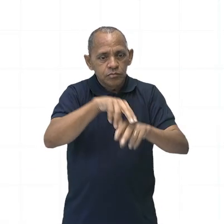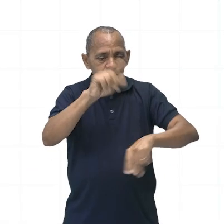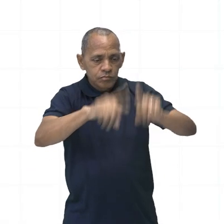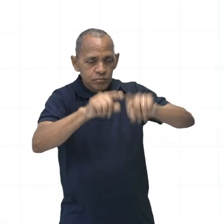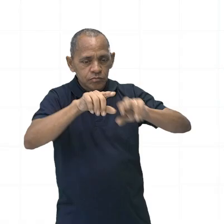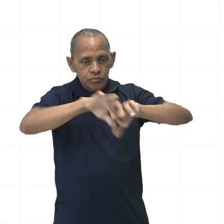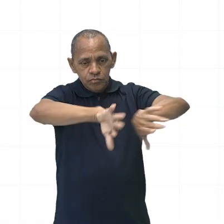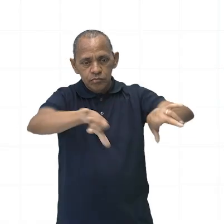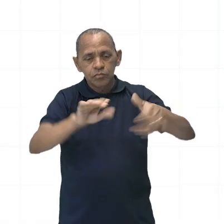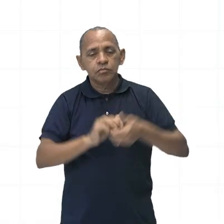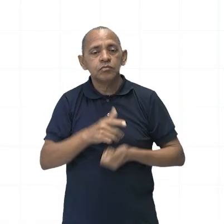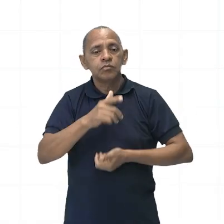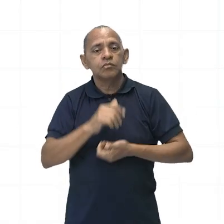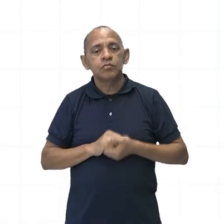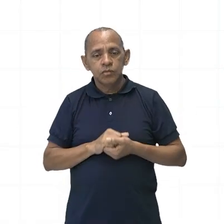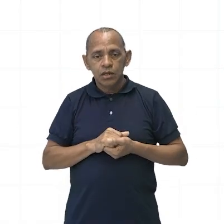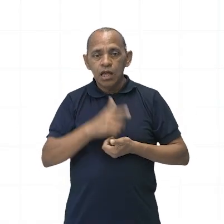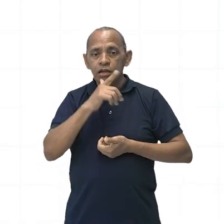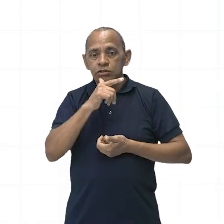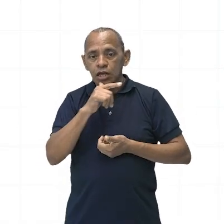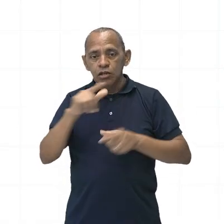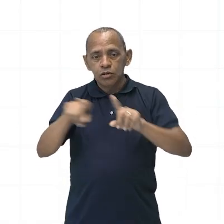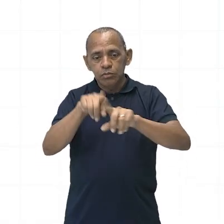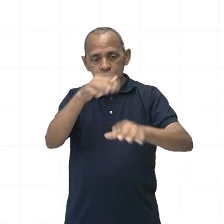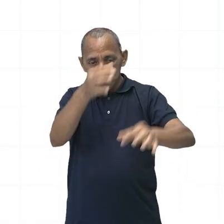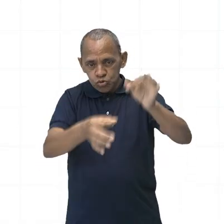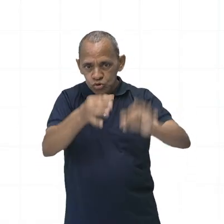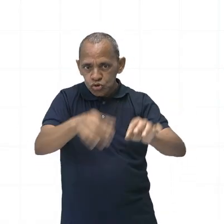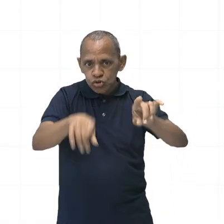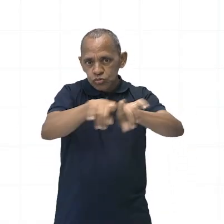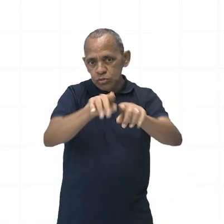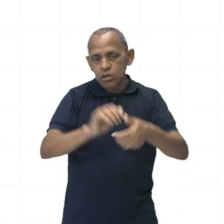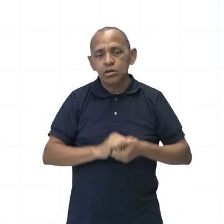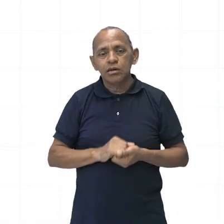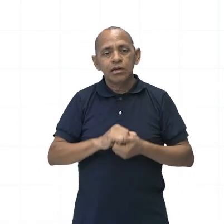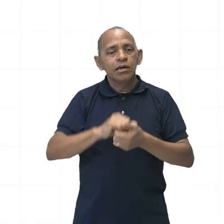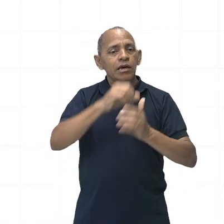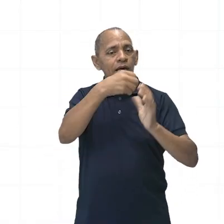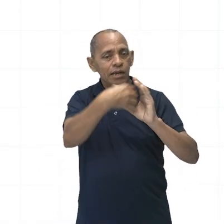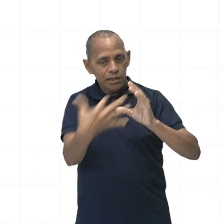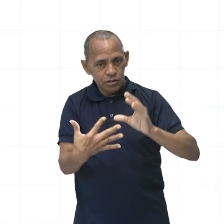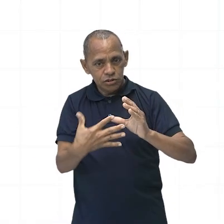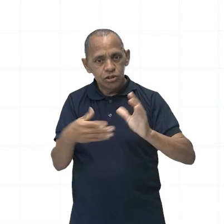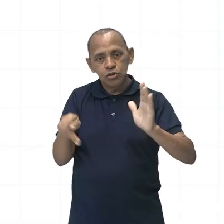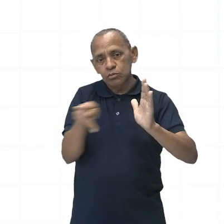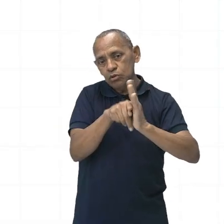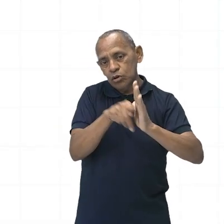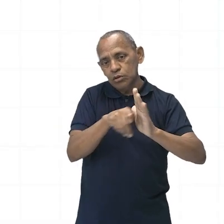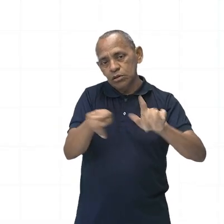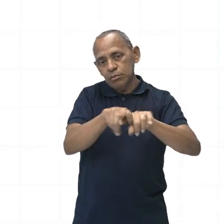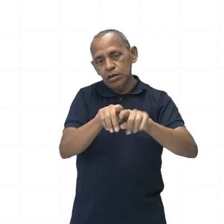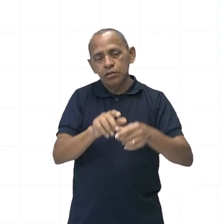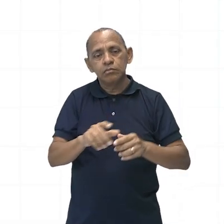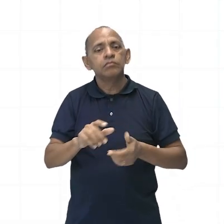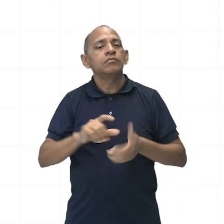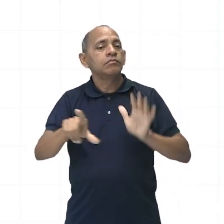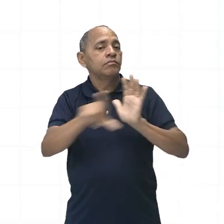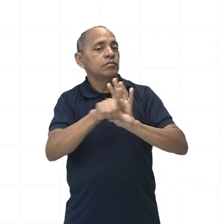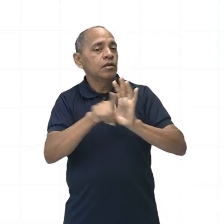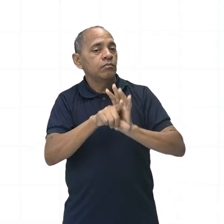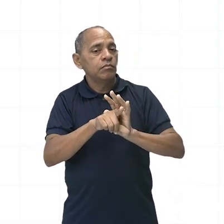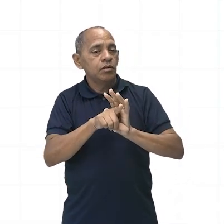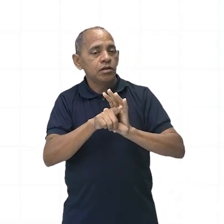as águas jurisdicionais com características naturais relevantes, legalmente instituídas pelo